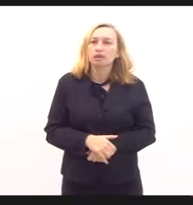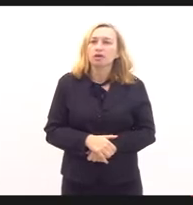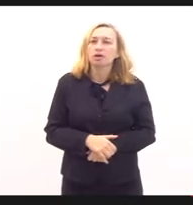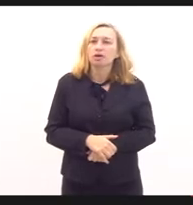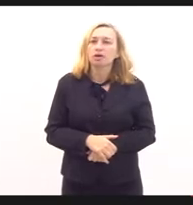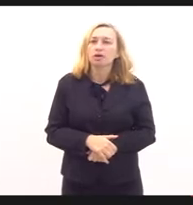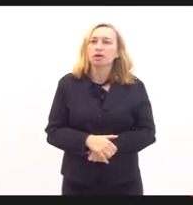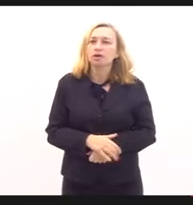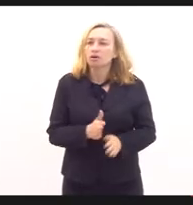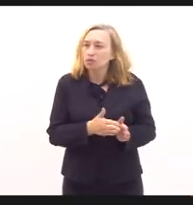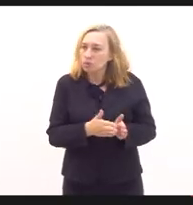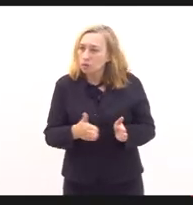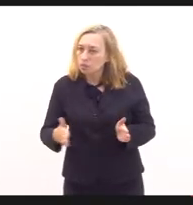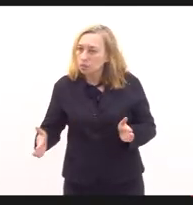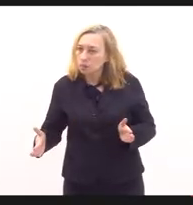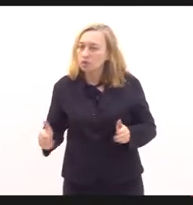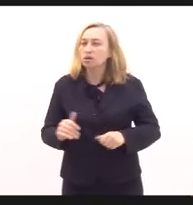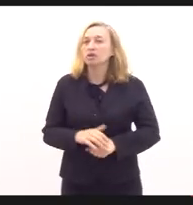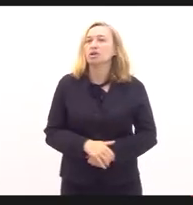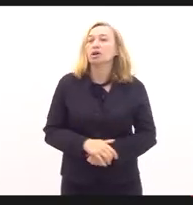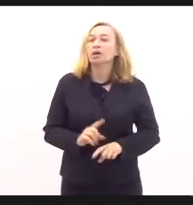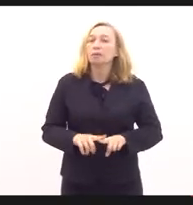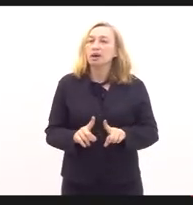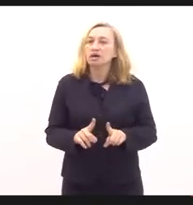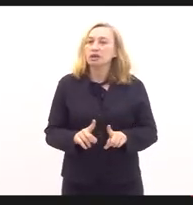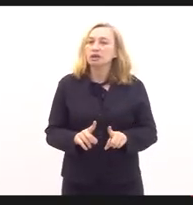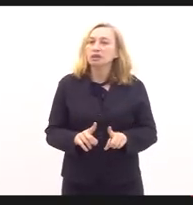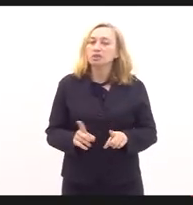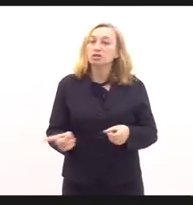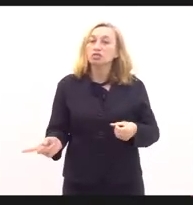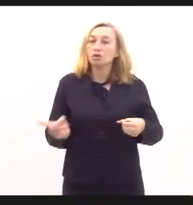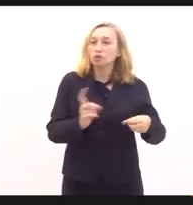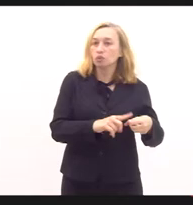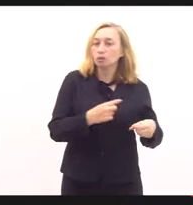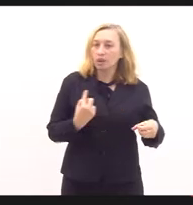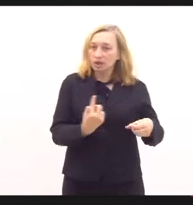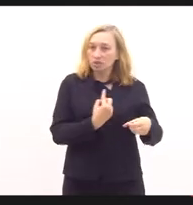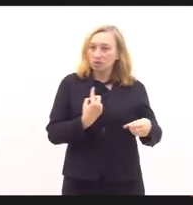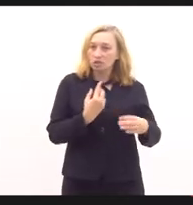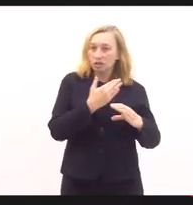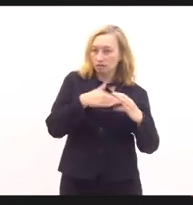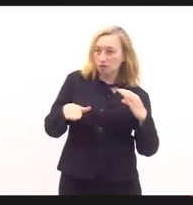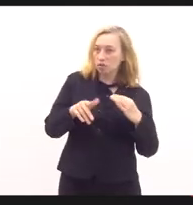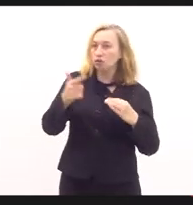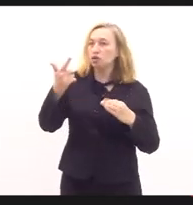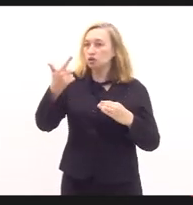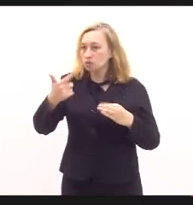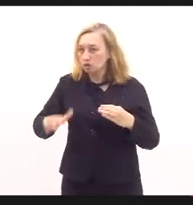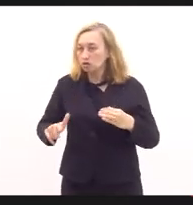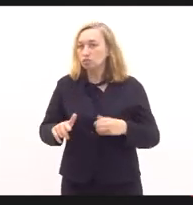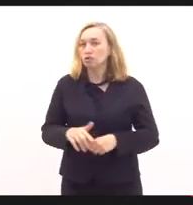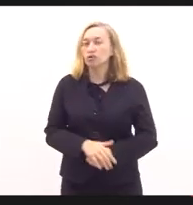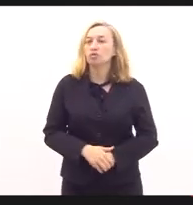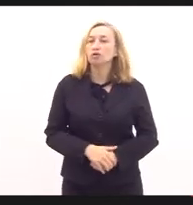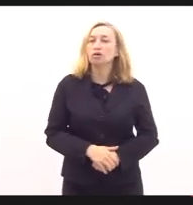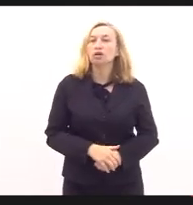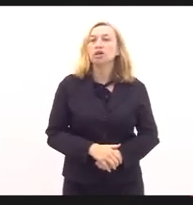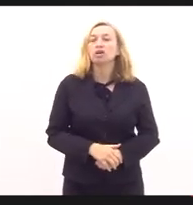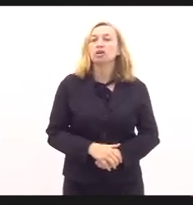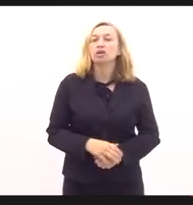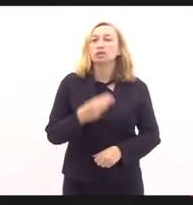E o processo caminhou, sendo que esse processo voltou para a gente enviou mais 2 cenários. Então, você